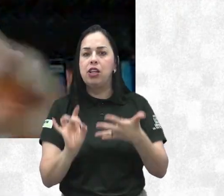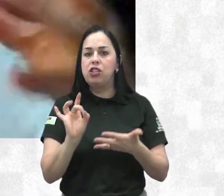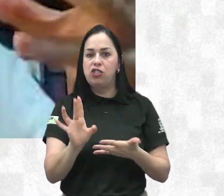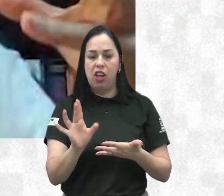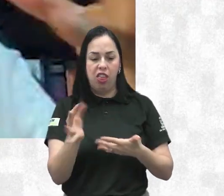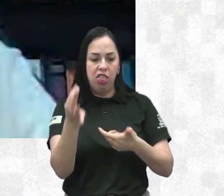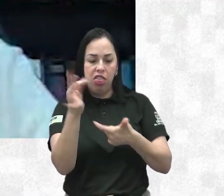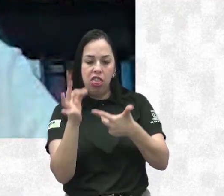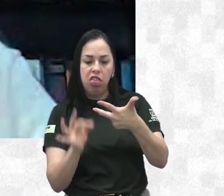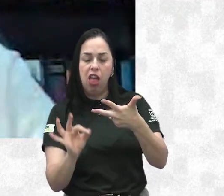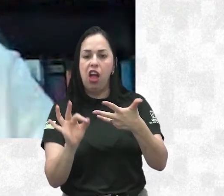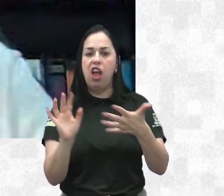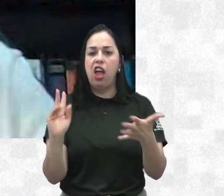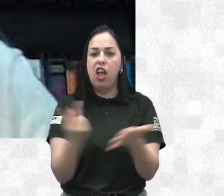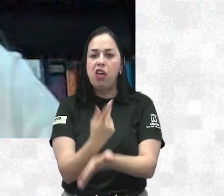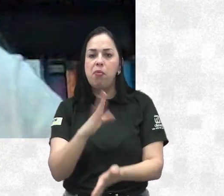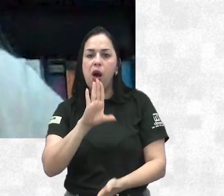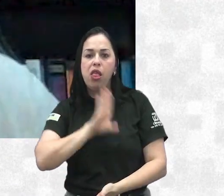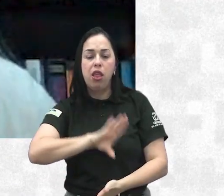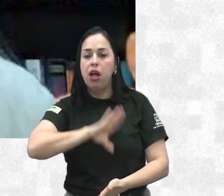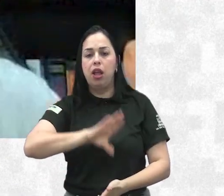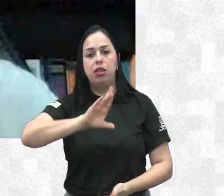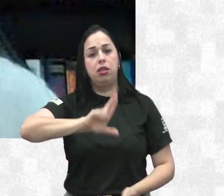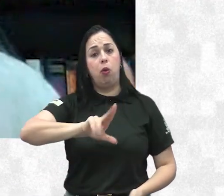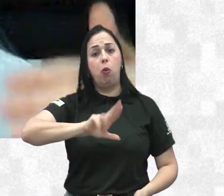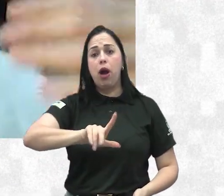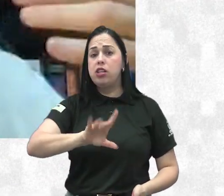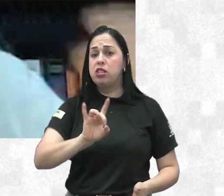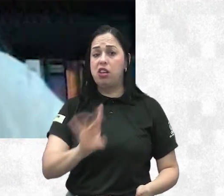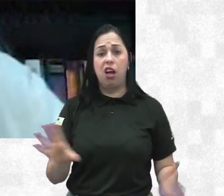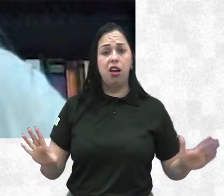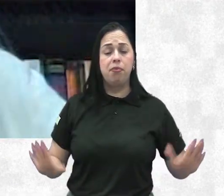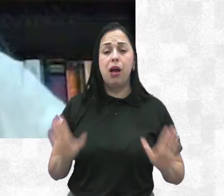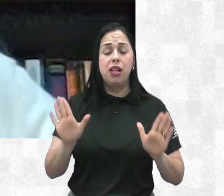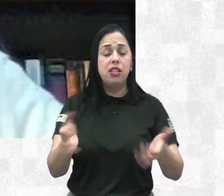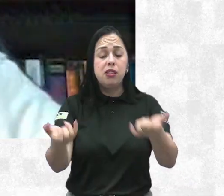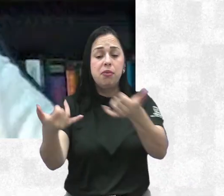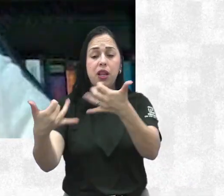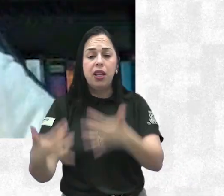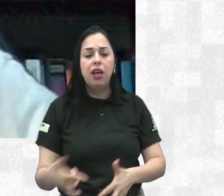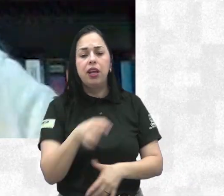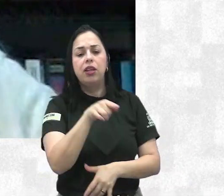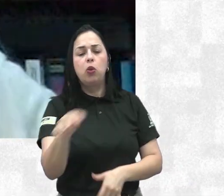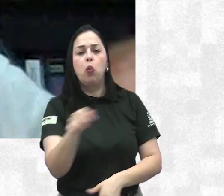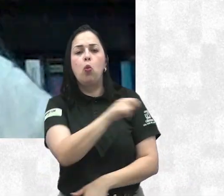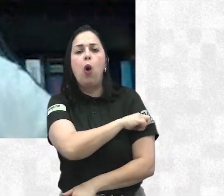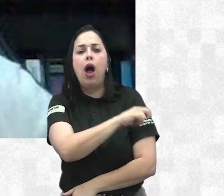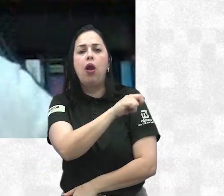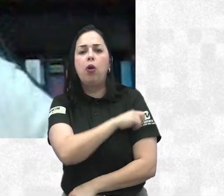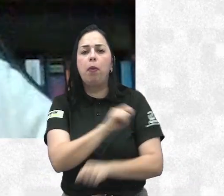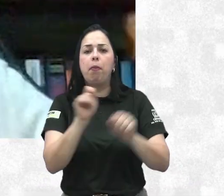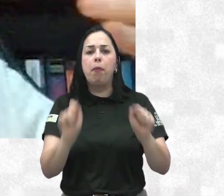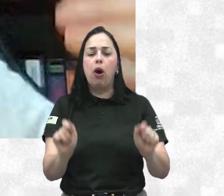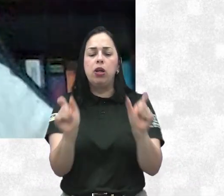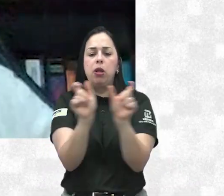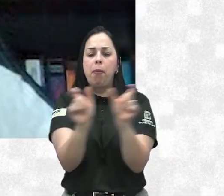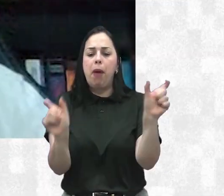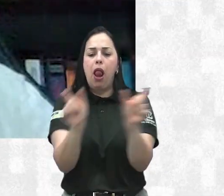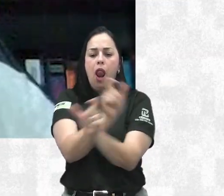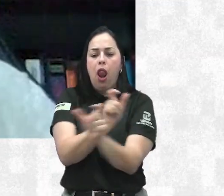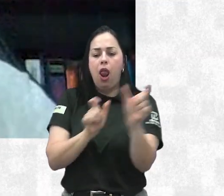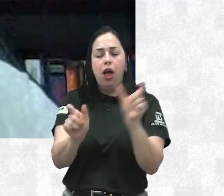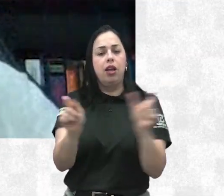só corrigir os erros de português, mas é explicar para o aluno como ele poderia estruturar melhor